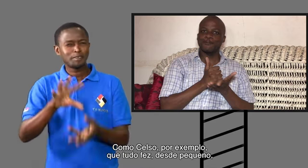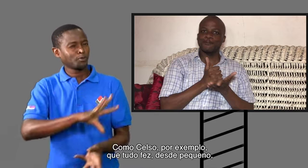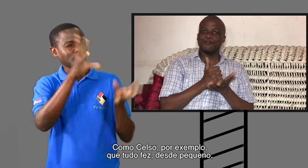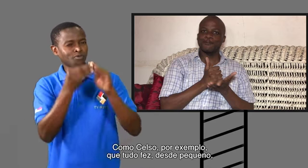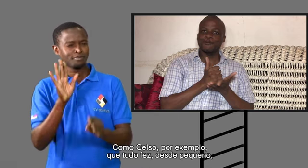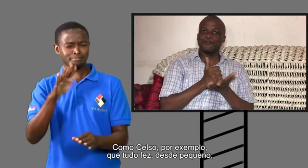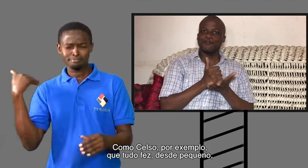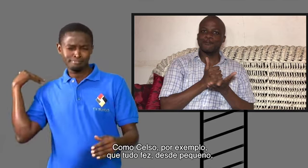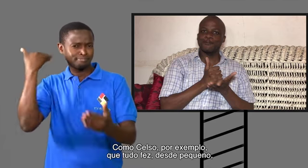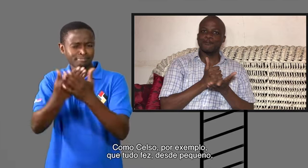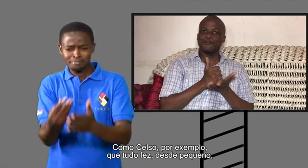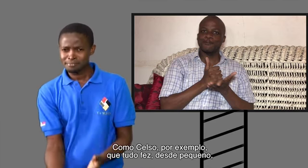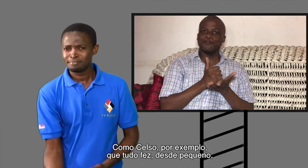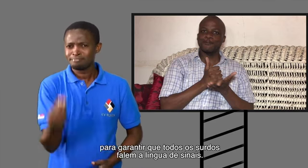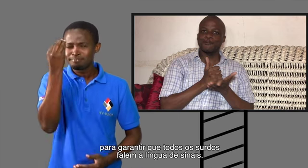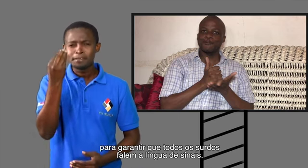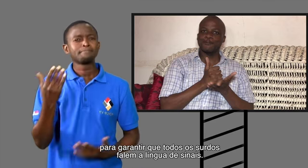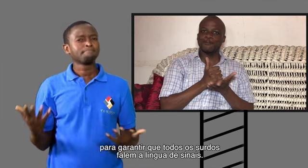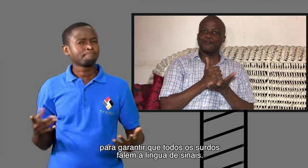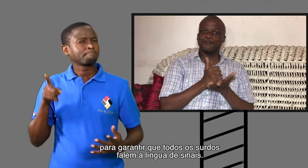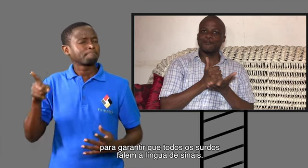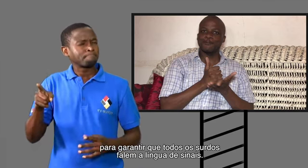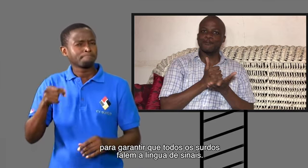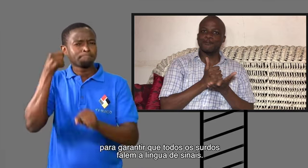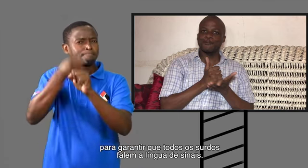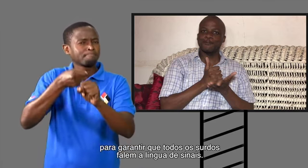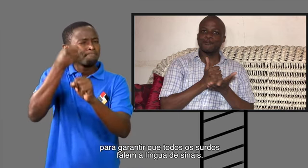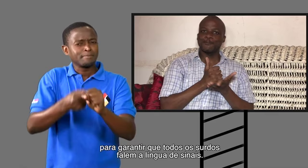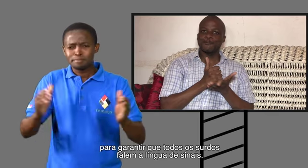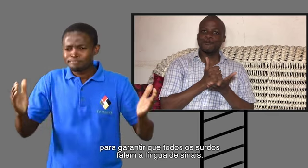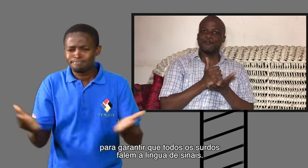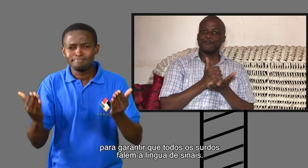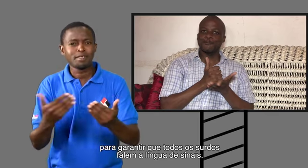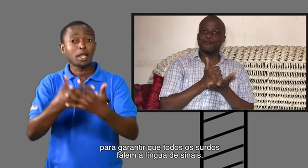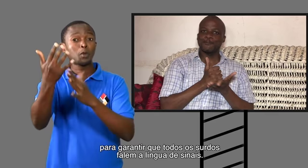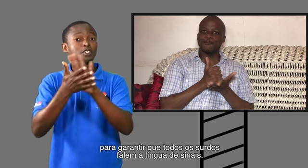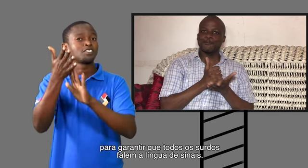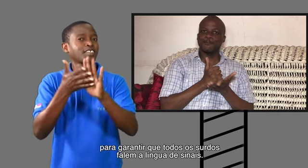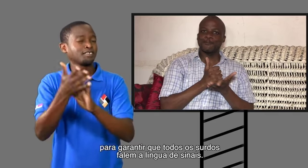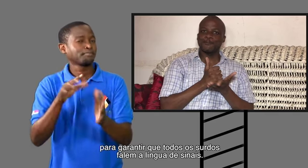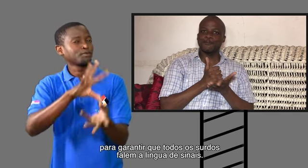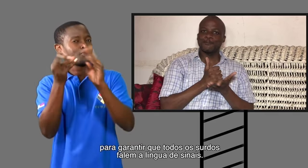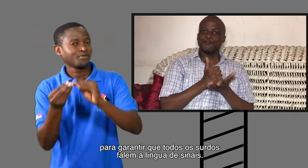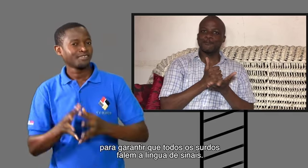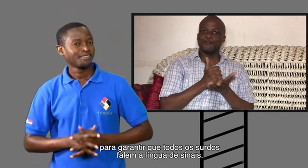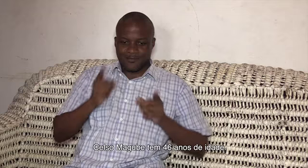exemplo, que tudo fez desde pequeno para garantir que todos os surdos falem a língua de sinais.